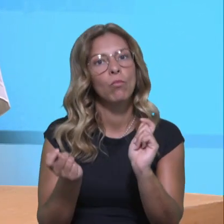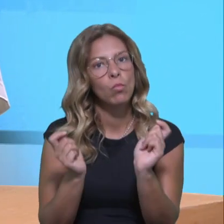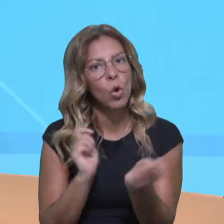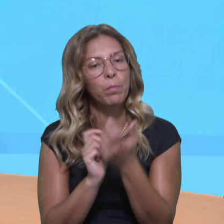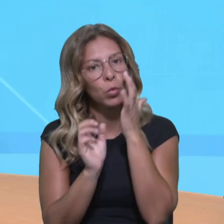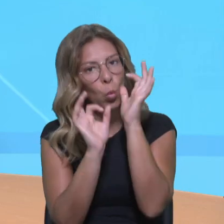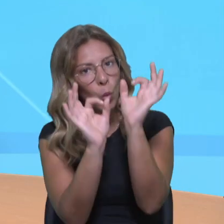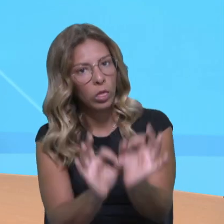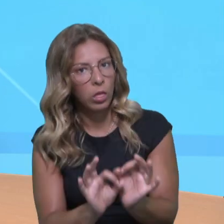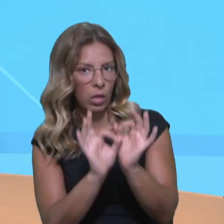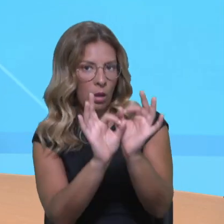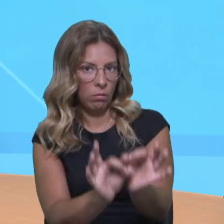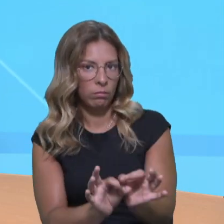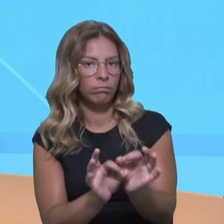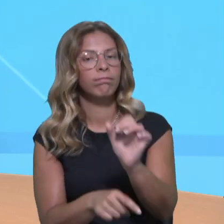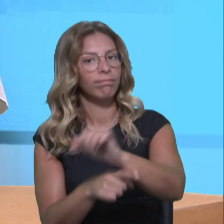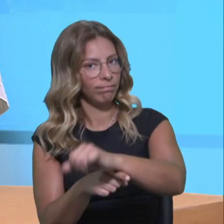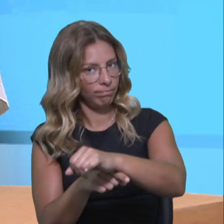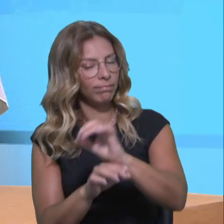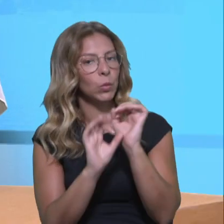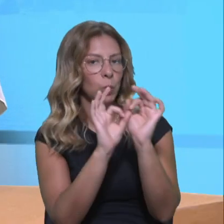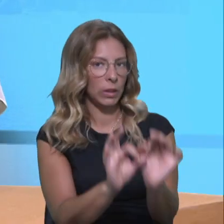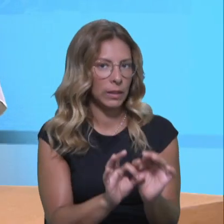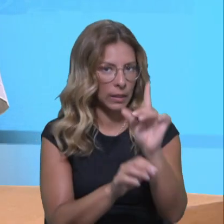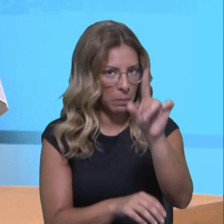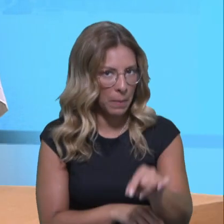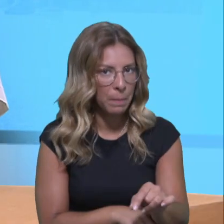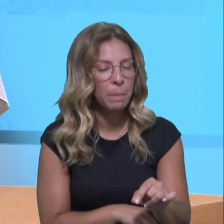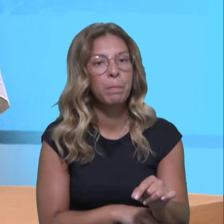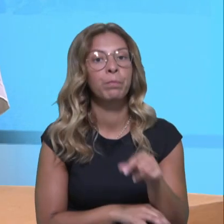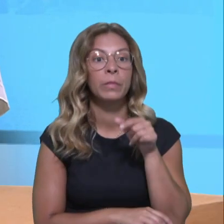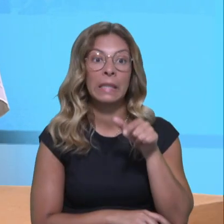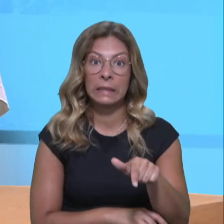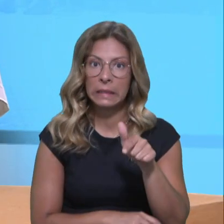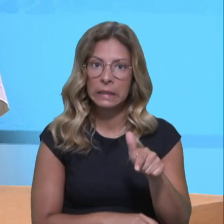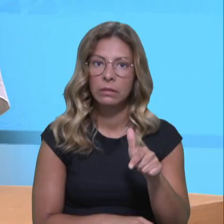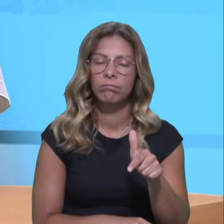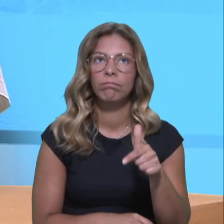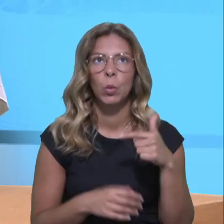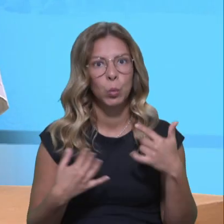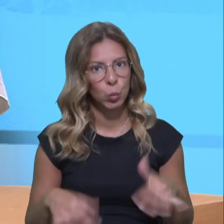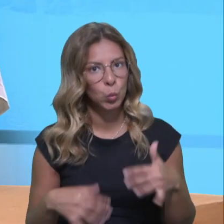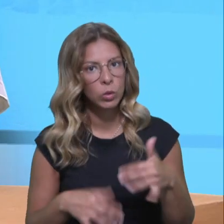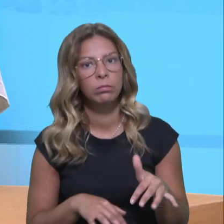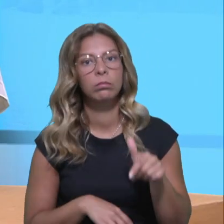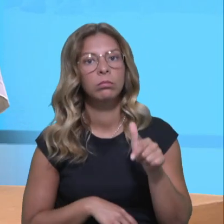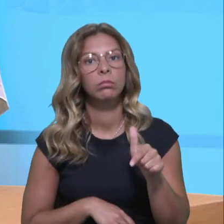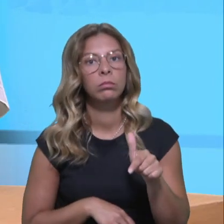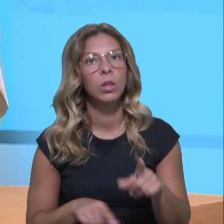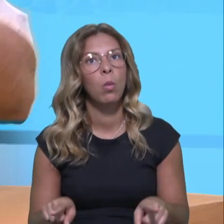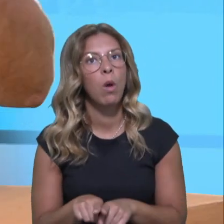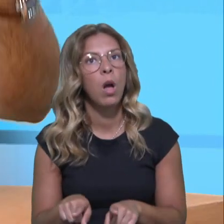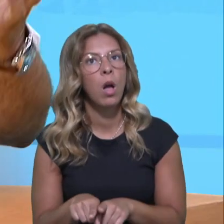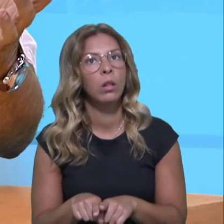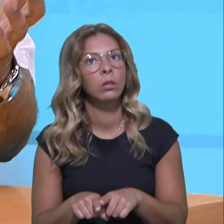E do cuidado, exatamente. E essa imagem, de facto, ficou-me percebendo que os